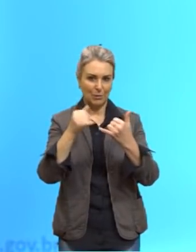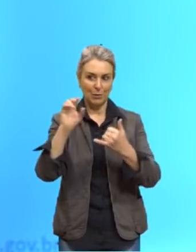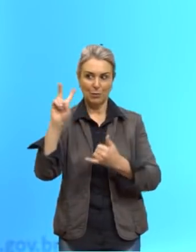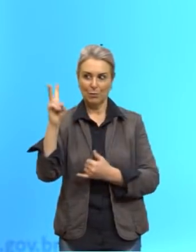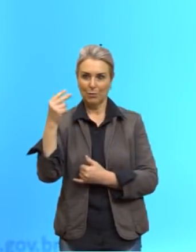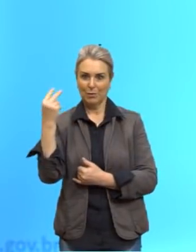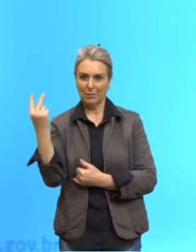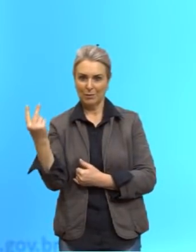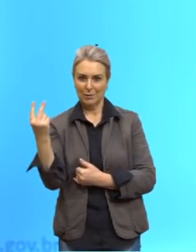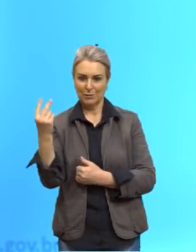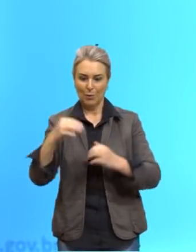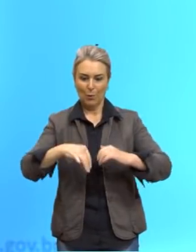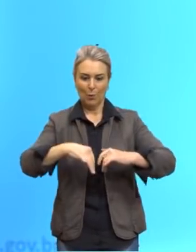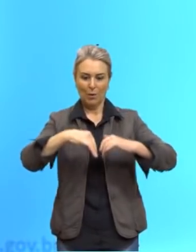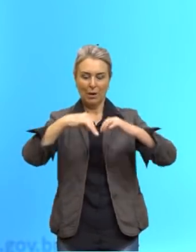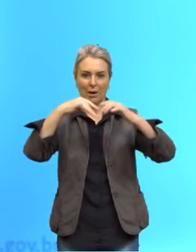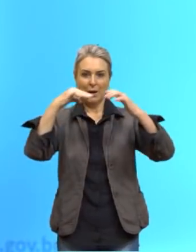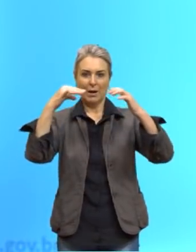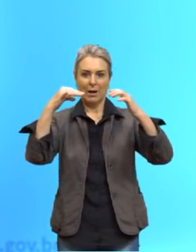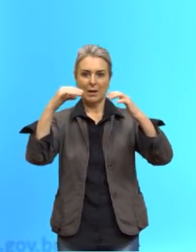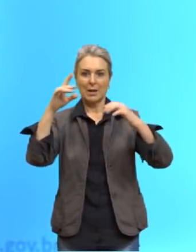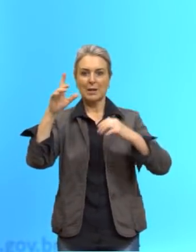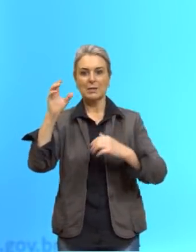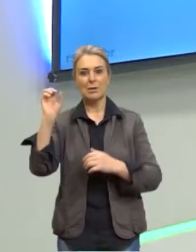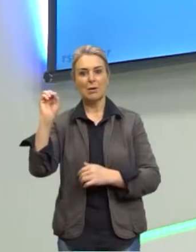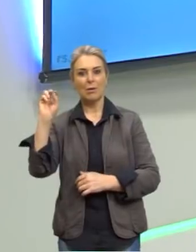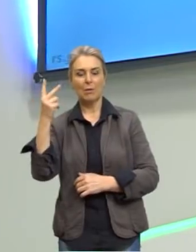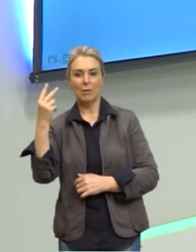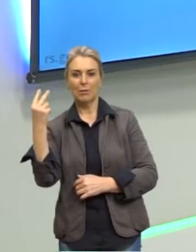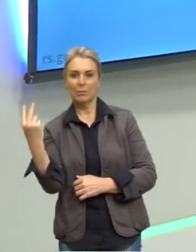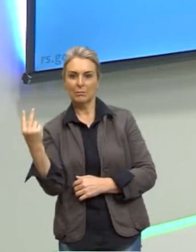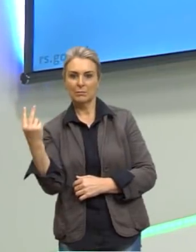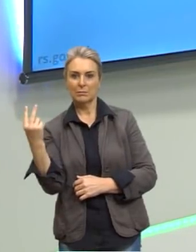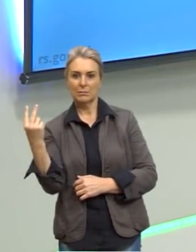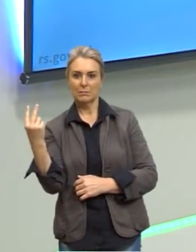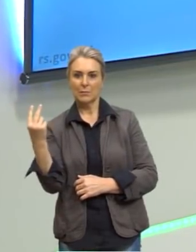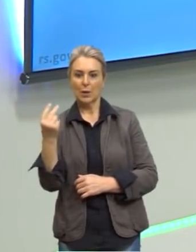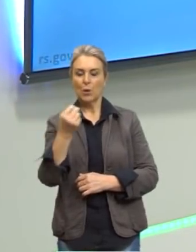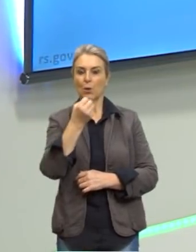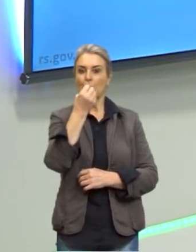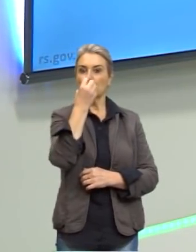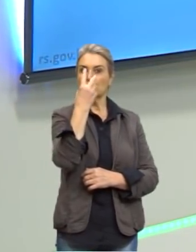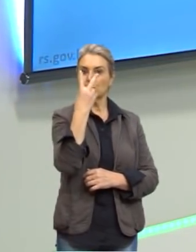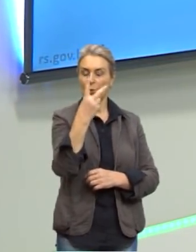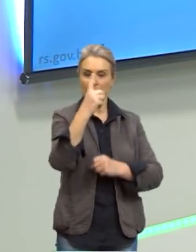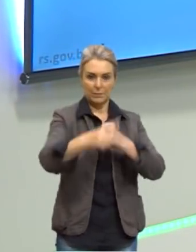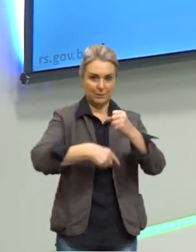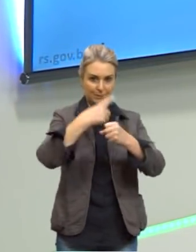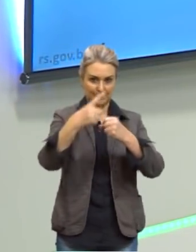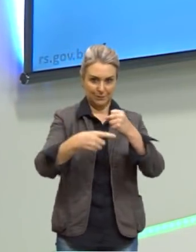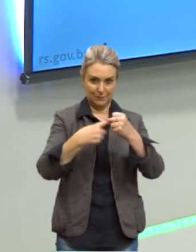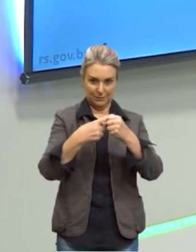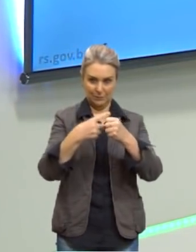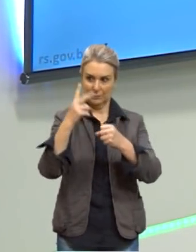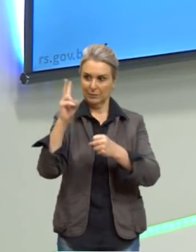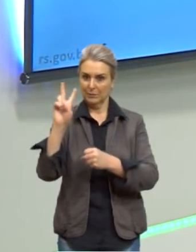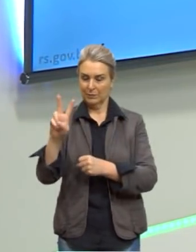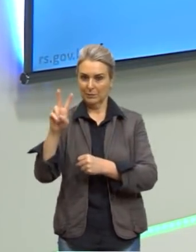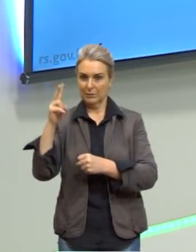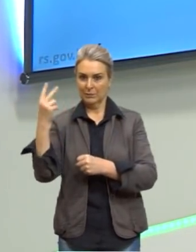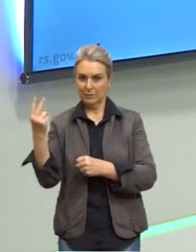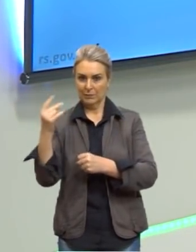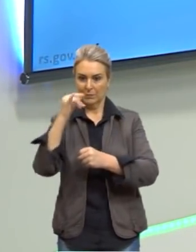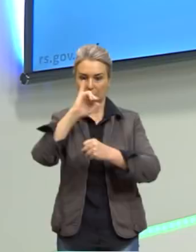ah tá o gás oxigênio o parque de elétrons como os dois átomos são de oxigênio e os dois têm a mesma